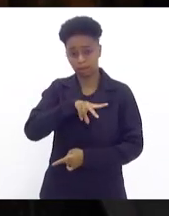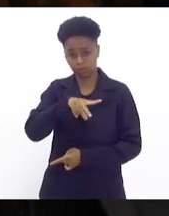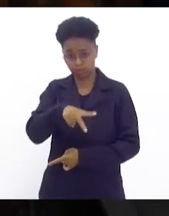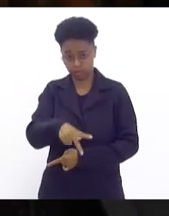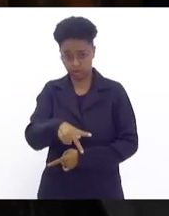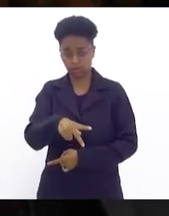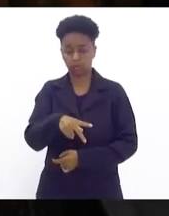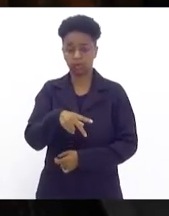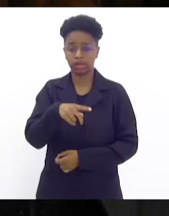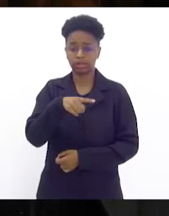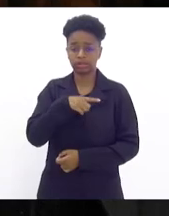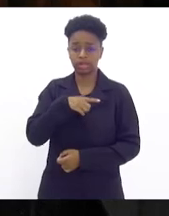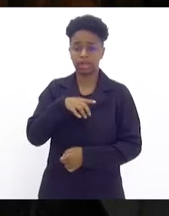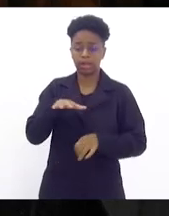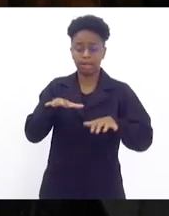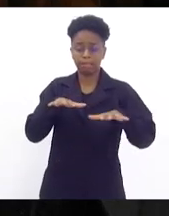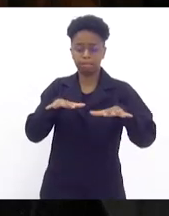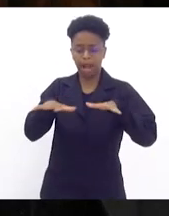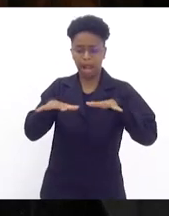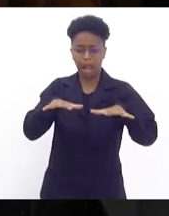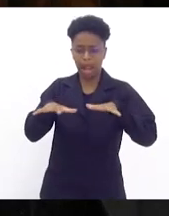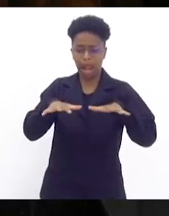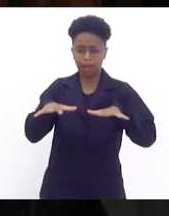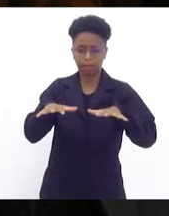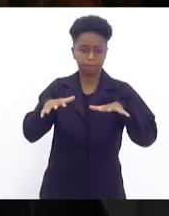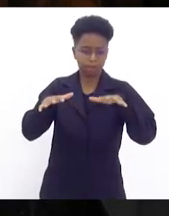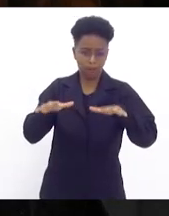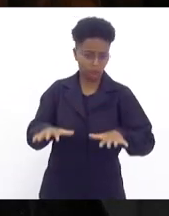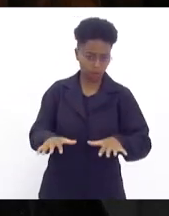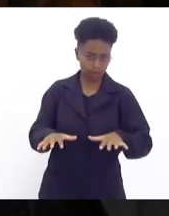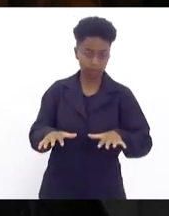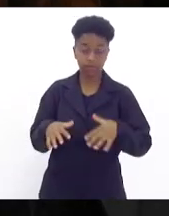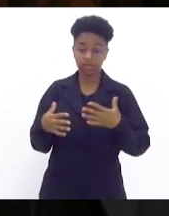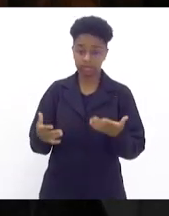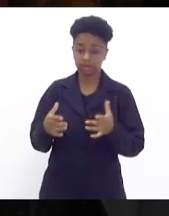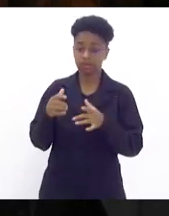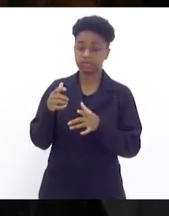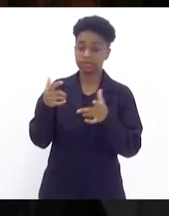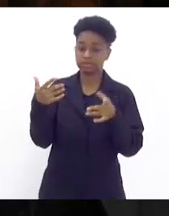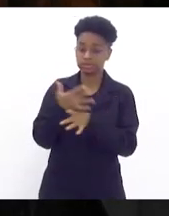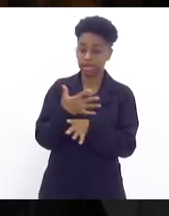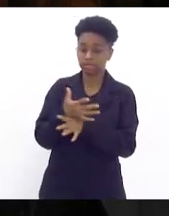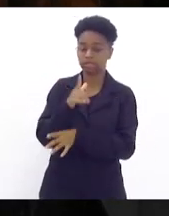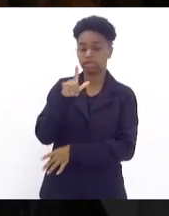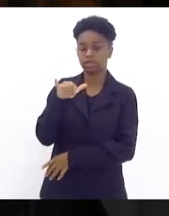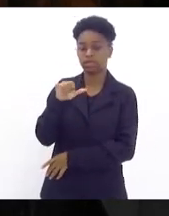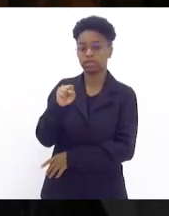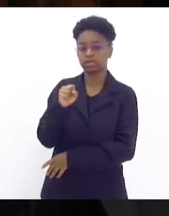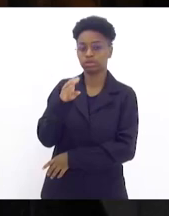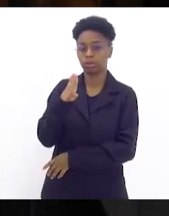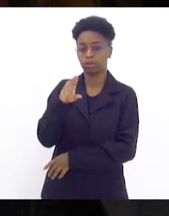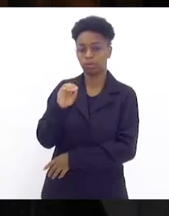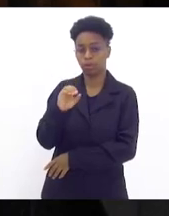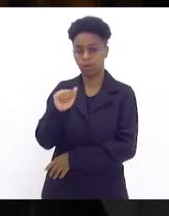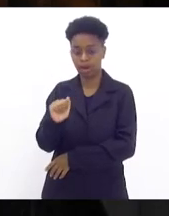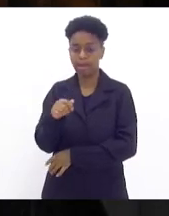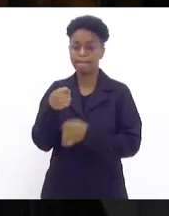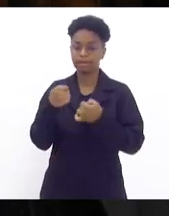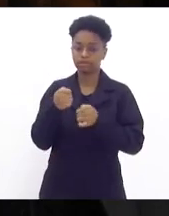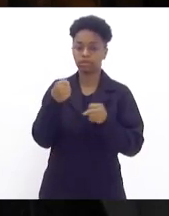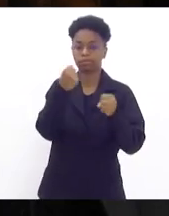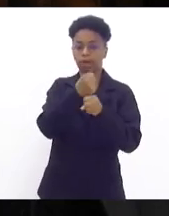de um grande terremoto e Lisboa teve que ser reconstruída e o Marquês de